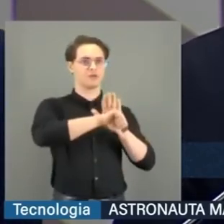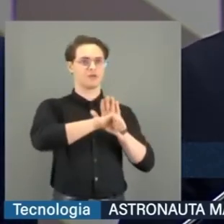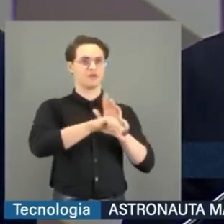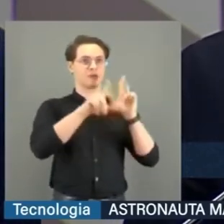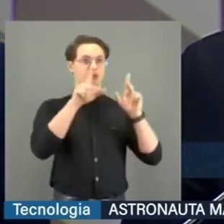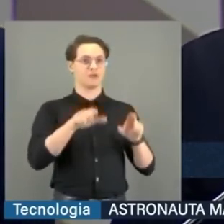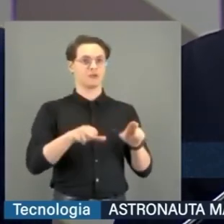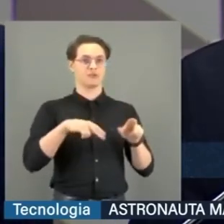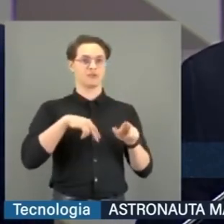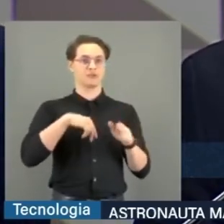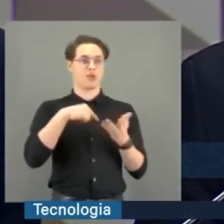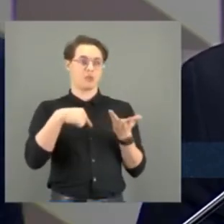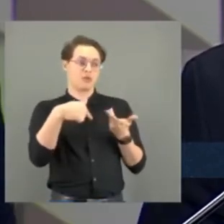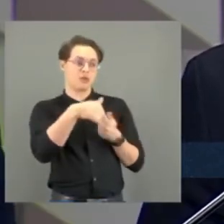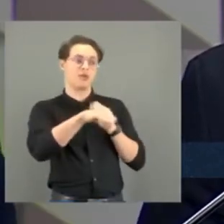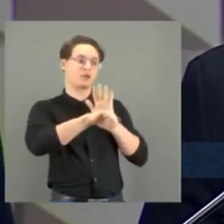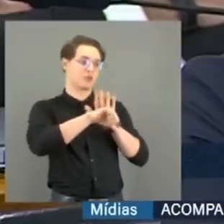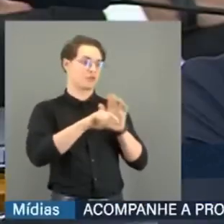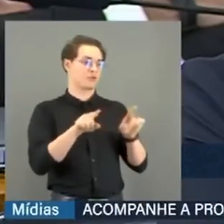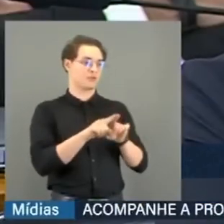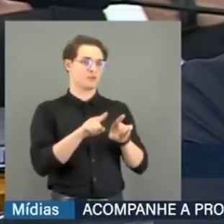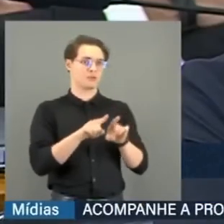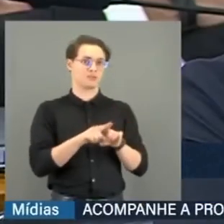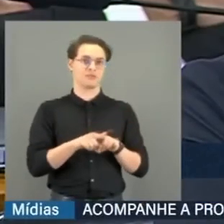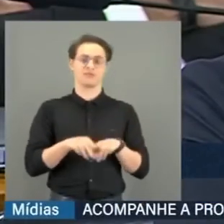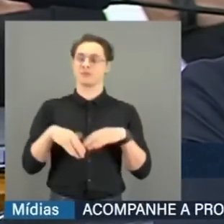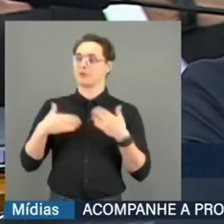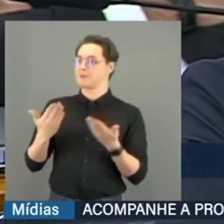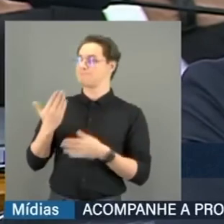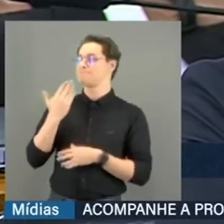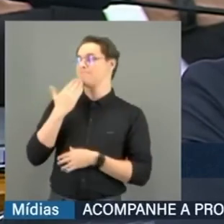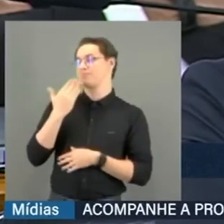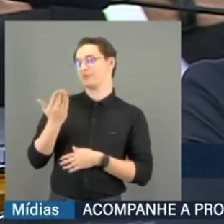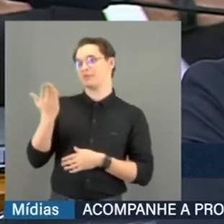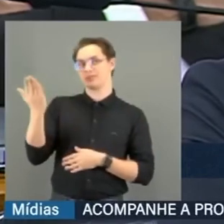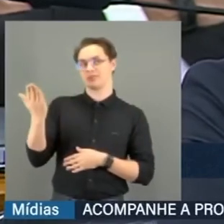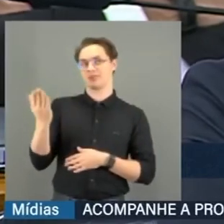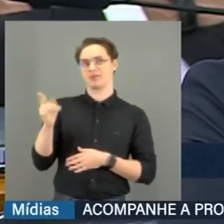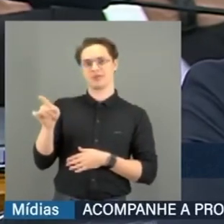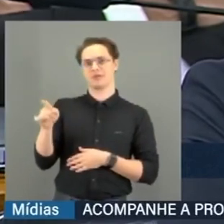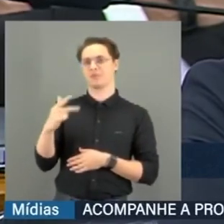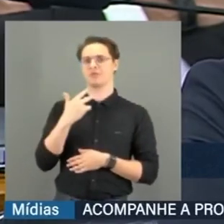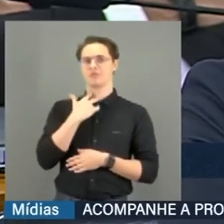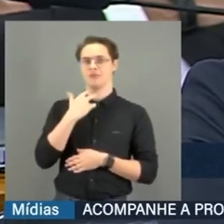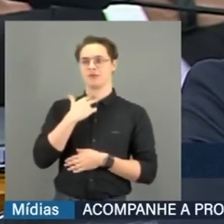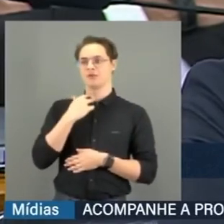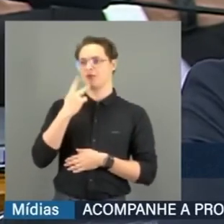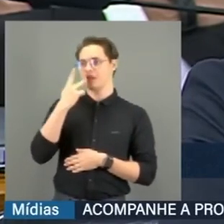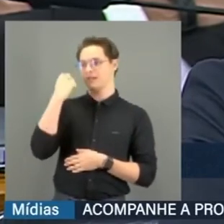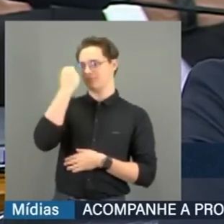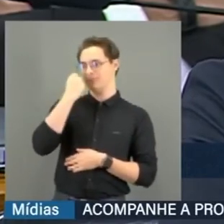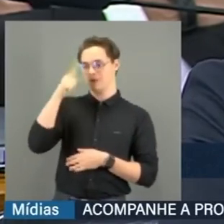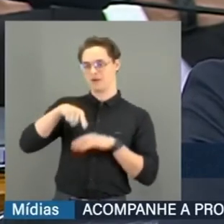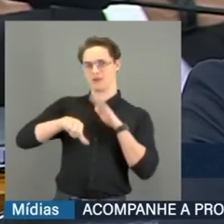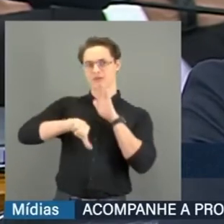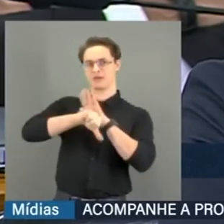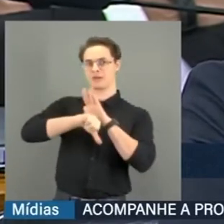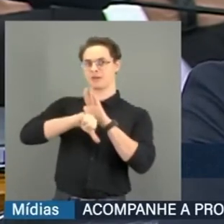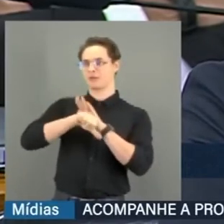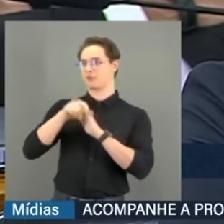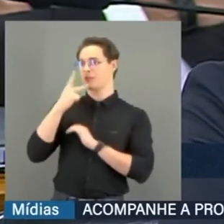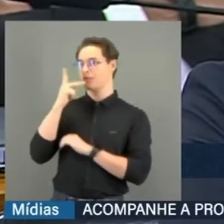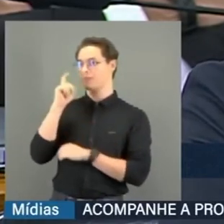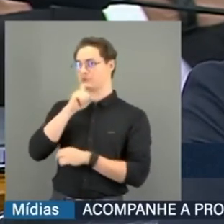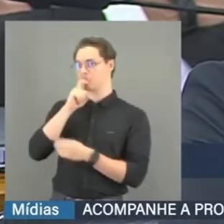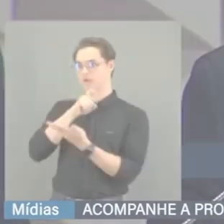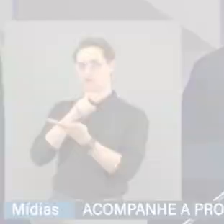diversas irregularidades e crimes. Pediria aqui que fosse advertido o depoente que não pode chamar um senador de criminoso cometendo crime de calúnia. Peço